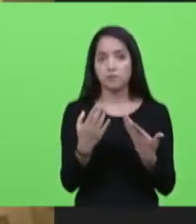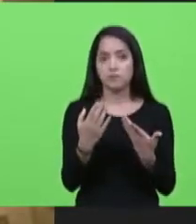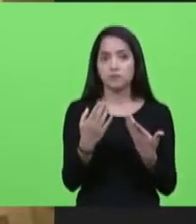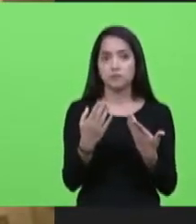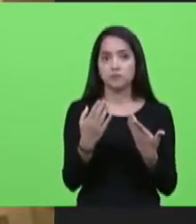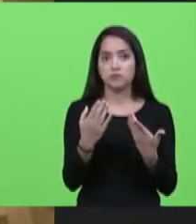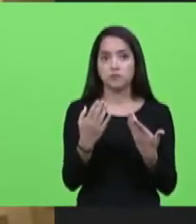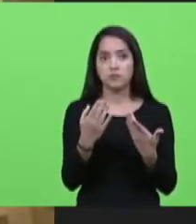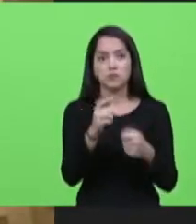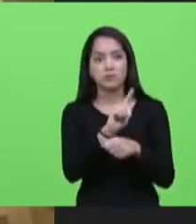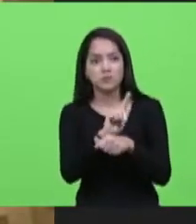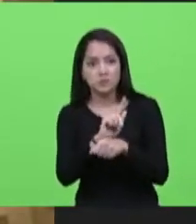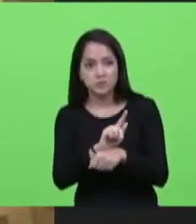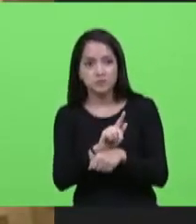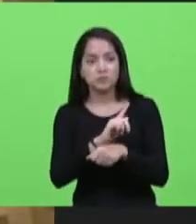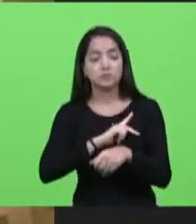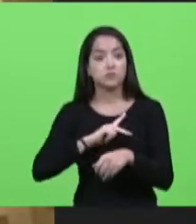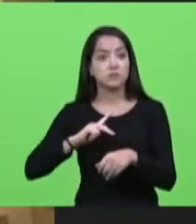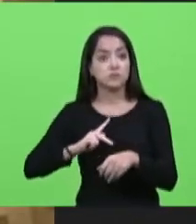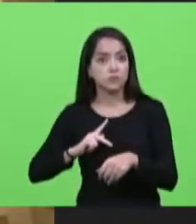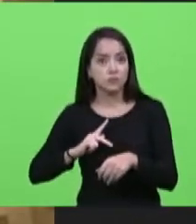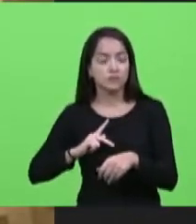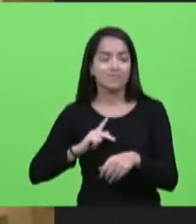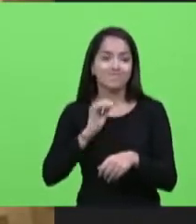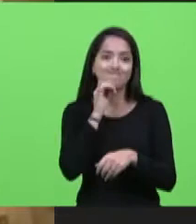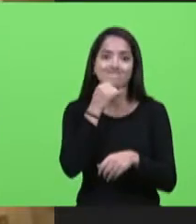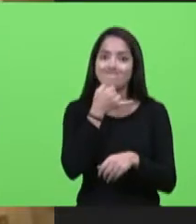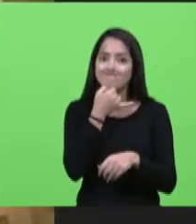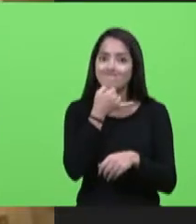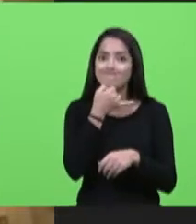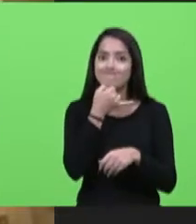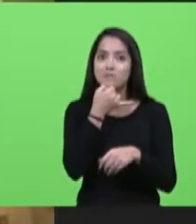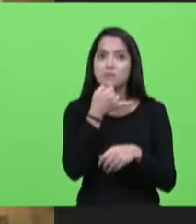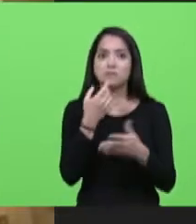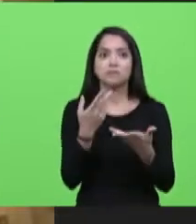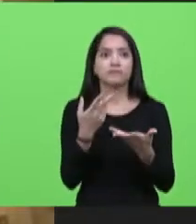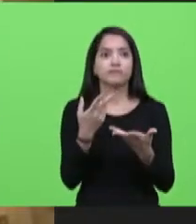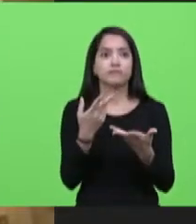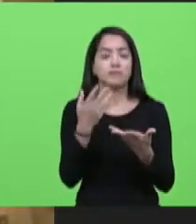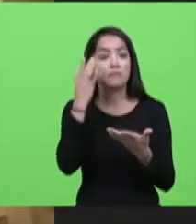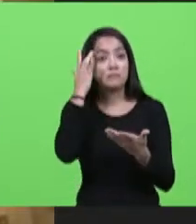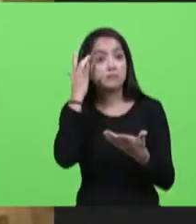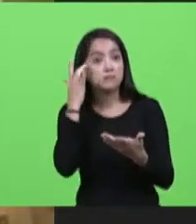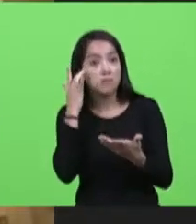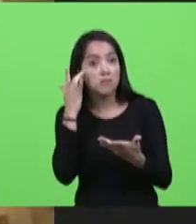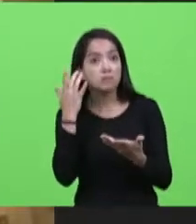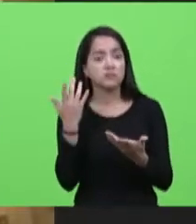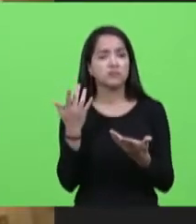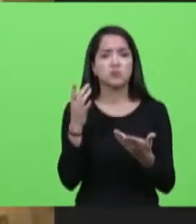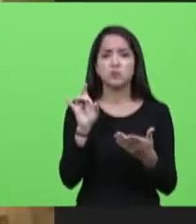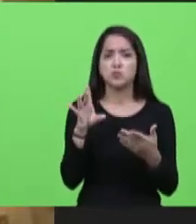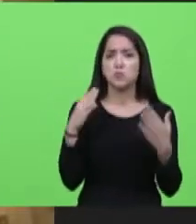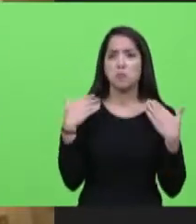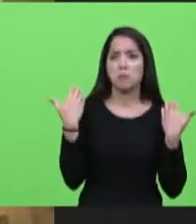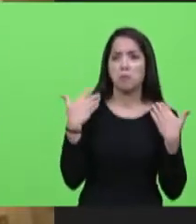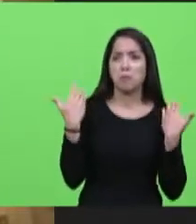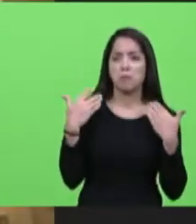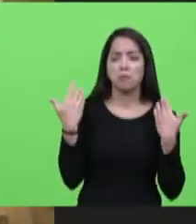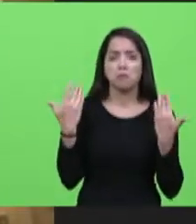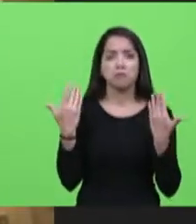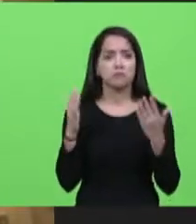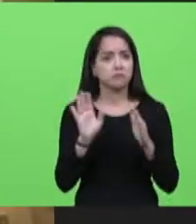dos gestores públicos que ainda, infelizmente, têm uma visão que a atividade física é lazer, o esporte é